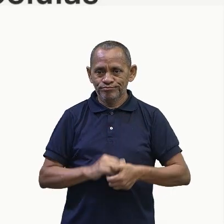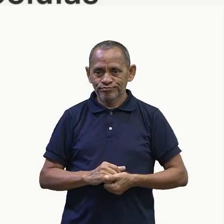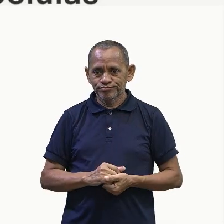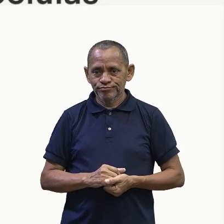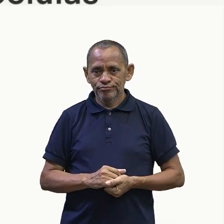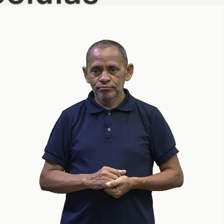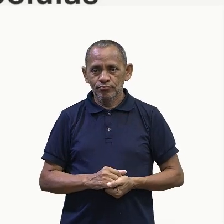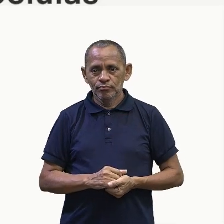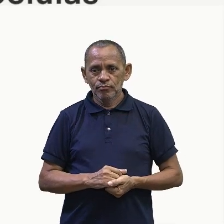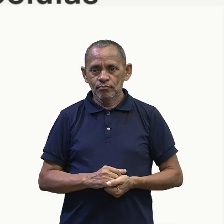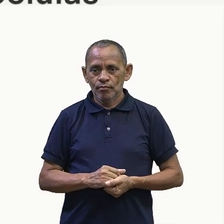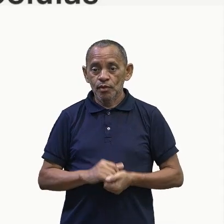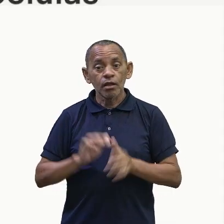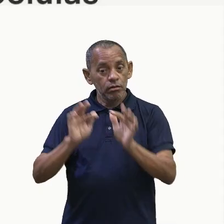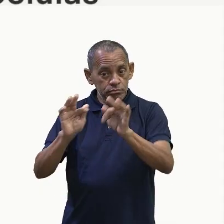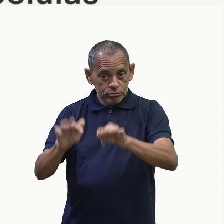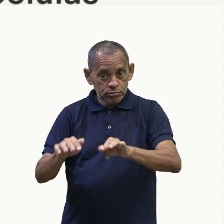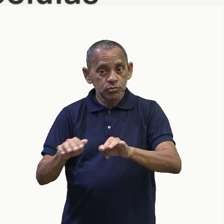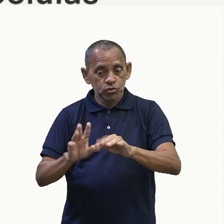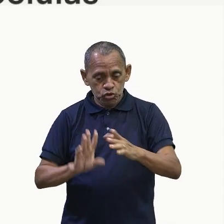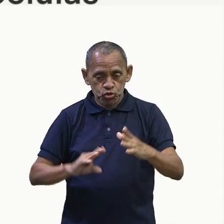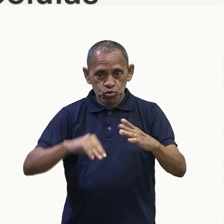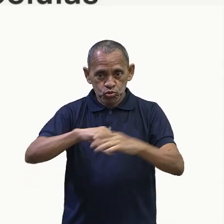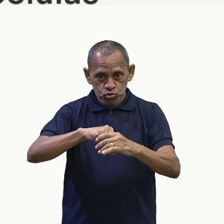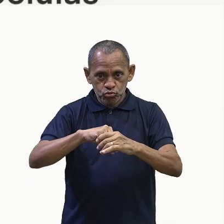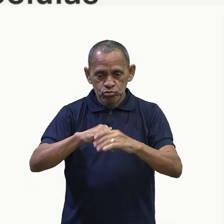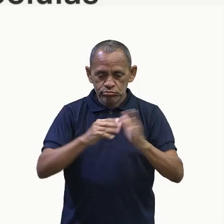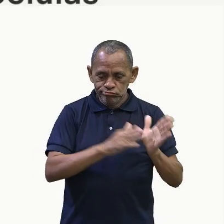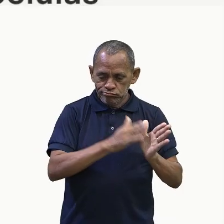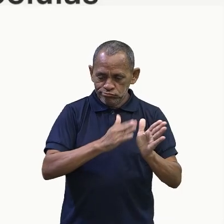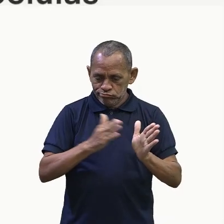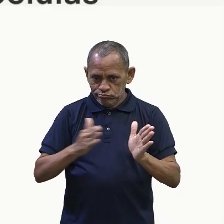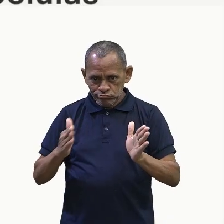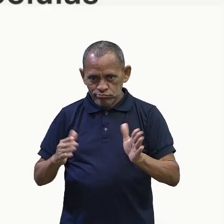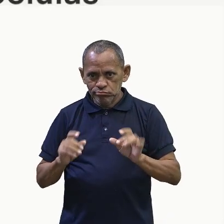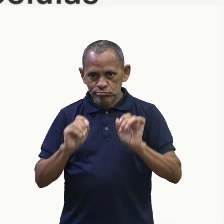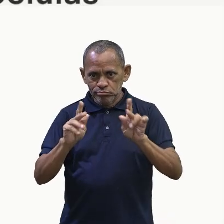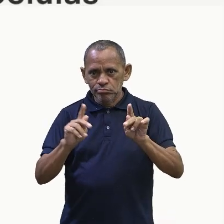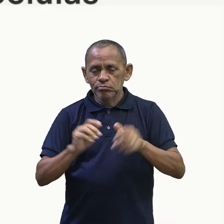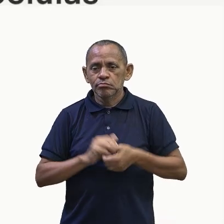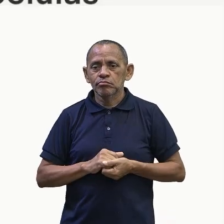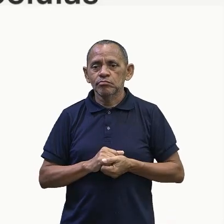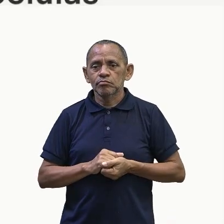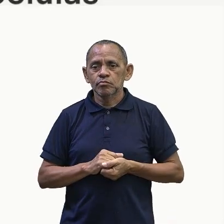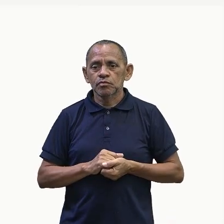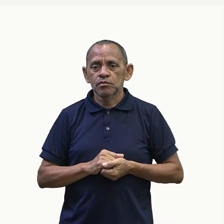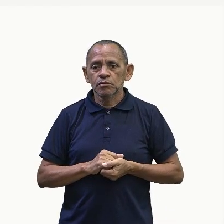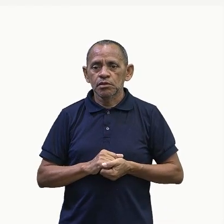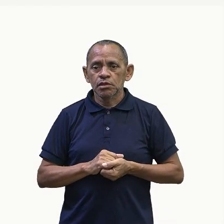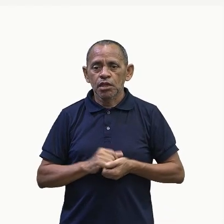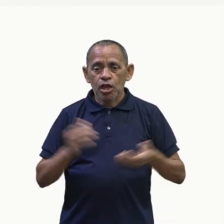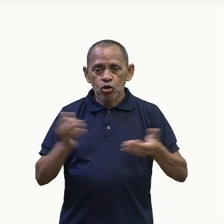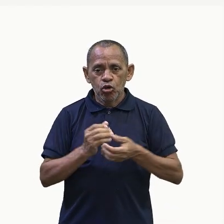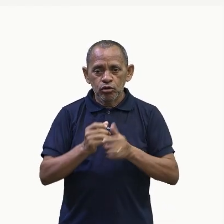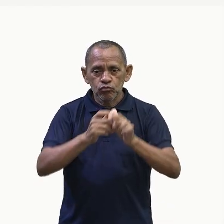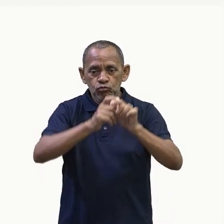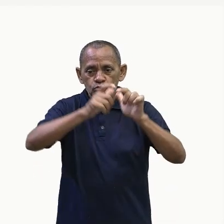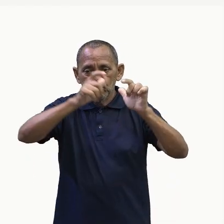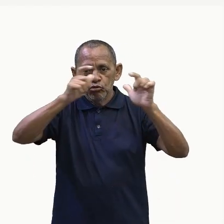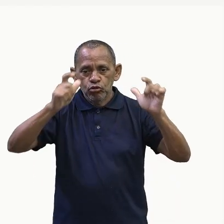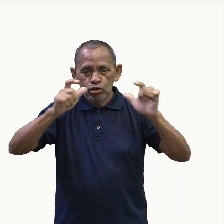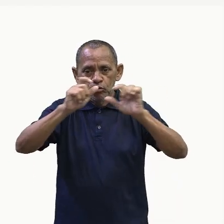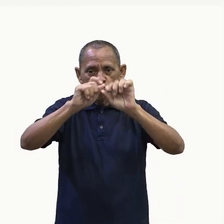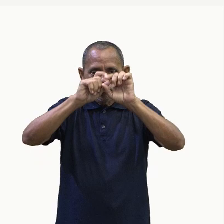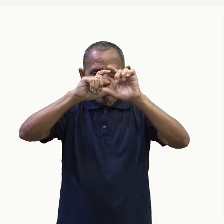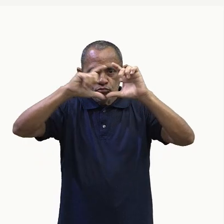Ao final deste conjunto de etapas. Vamos ver aí de modo mais ampliado,